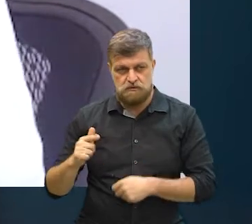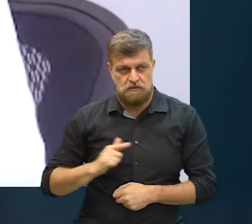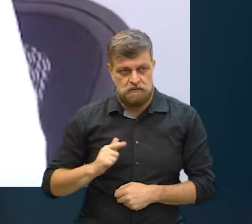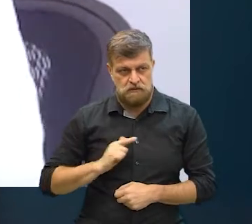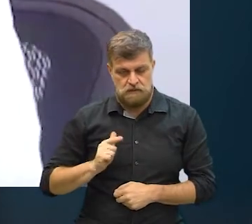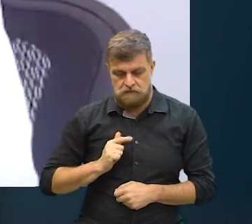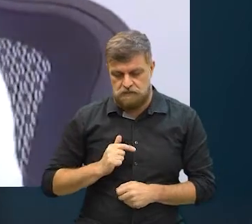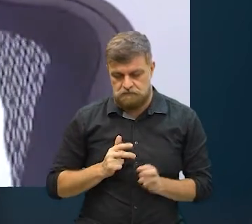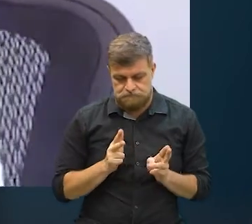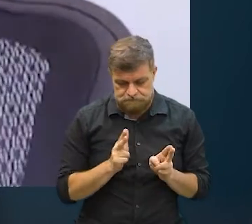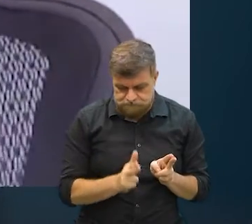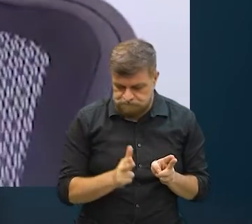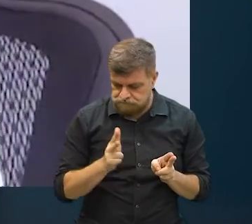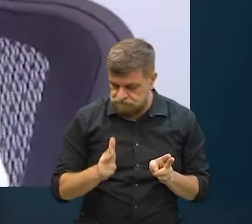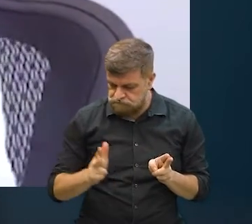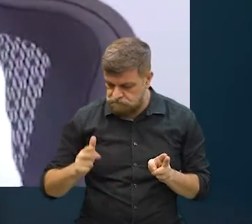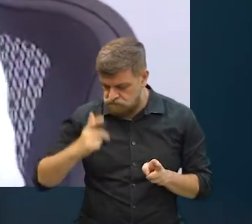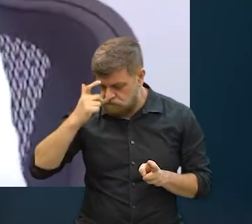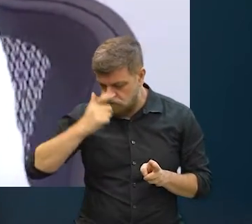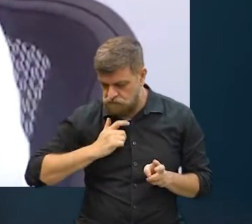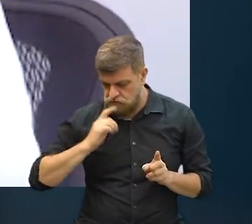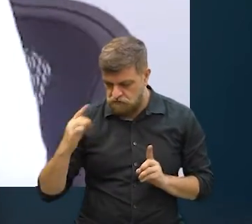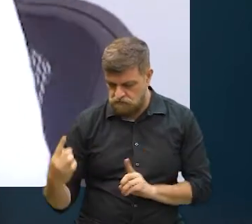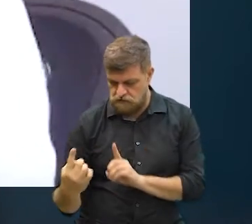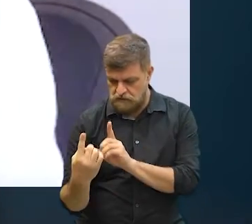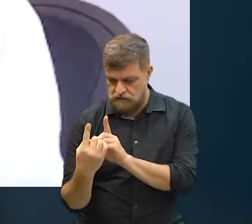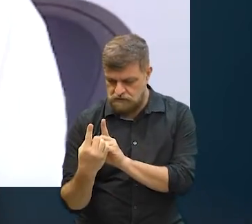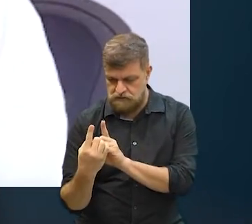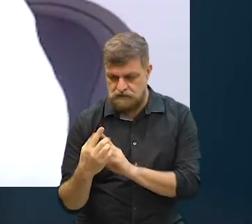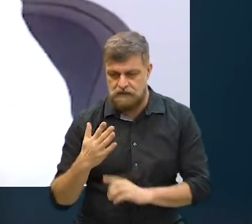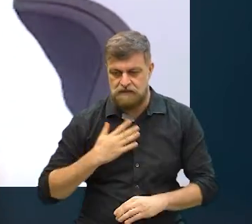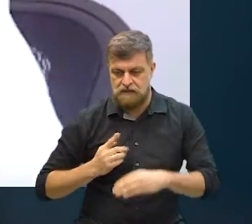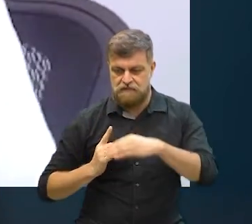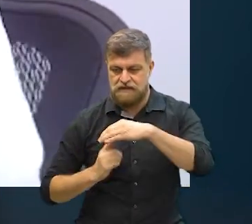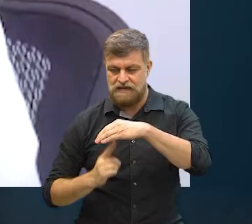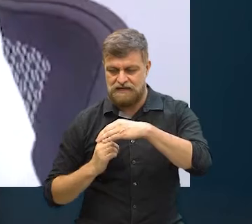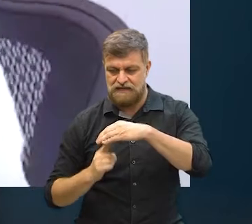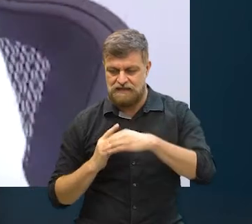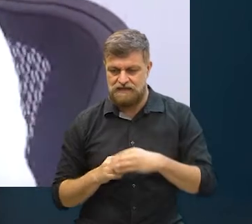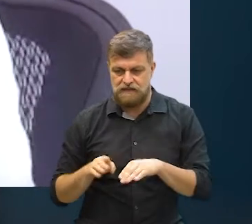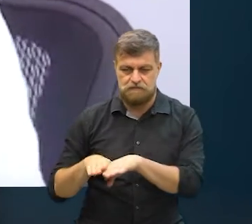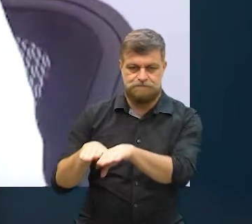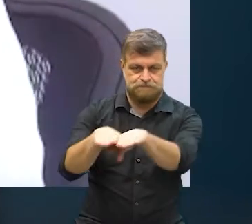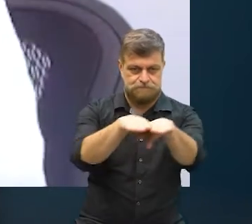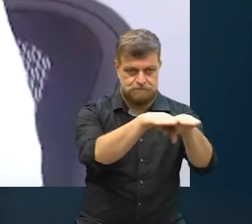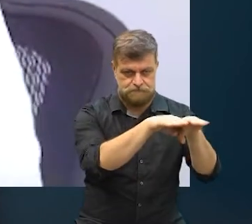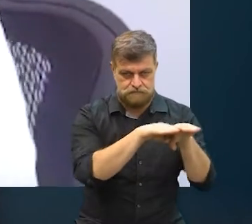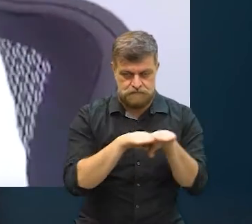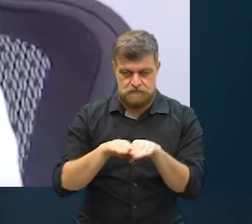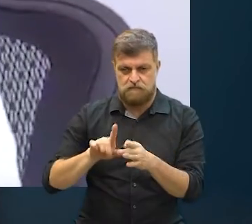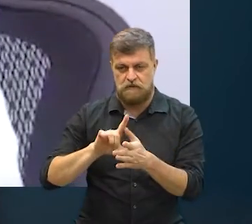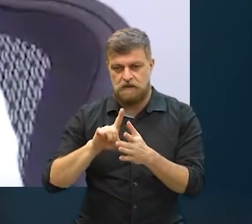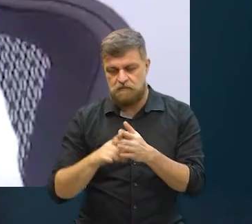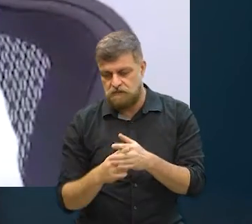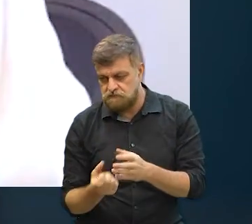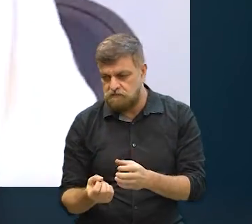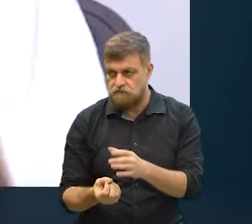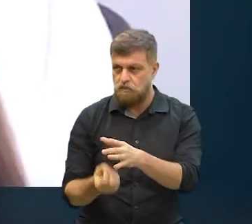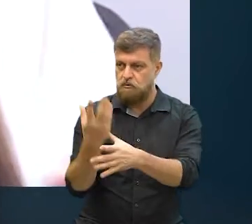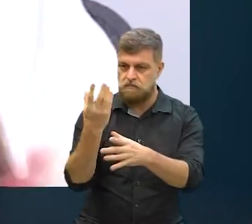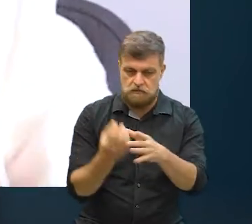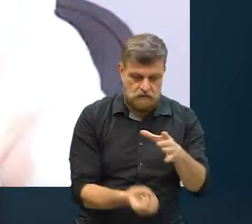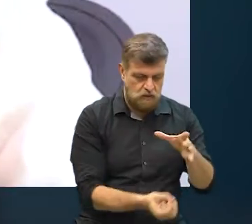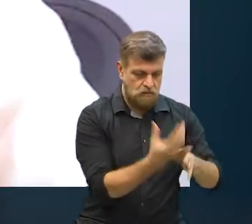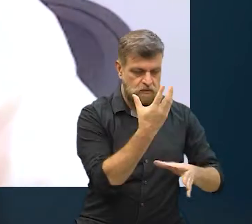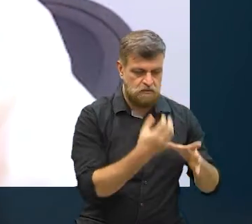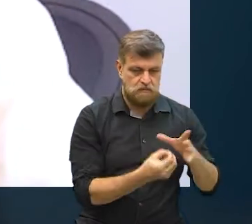que montar processos aonde eu pudesse atender na minha clínica nas 3 igual. Então, depois já veio mais uma, já veio mais